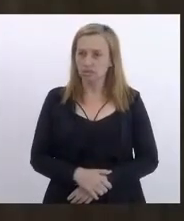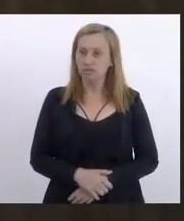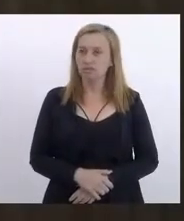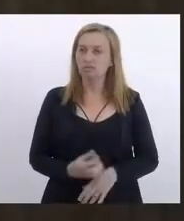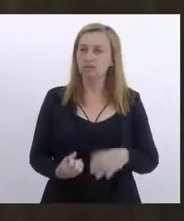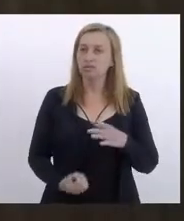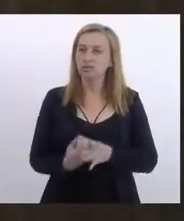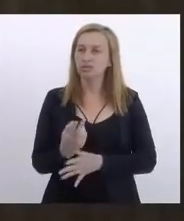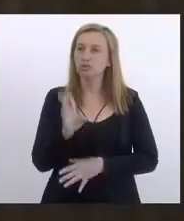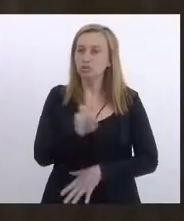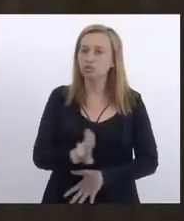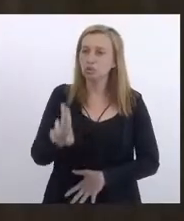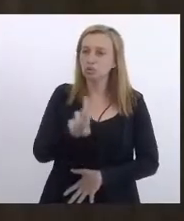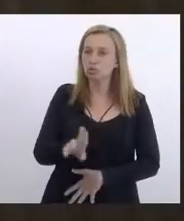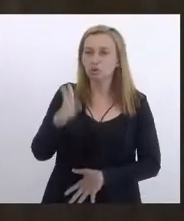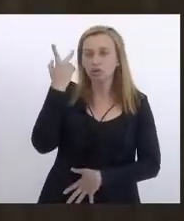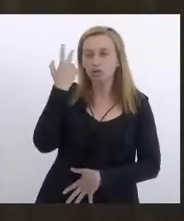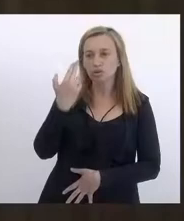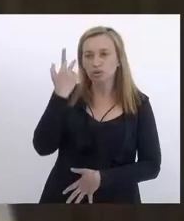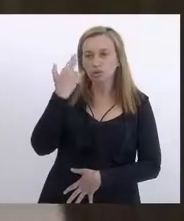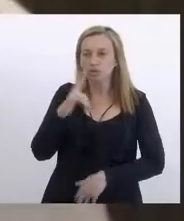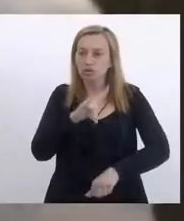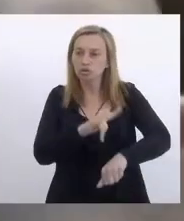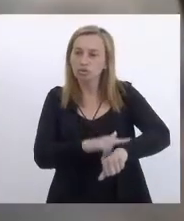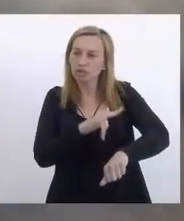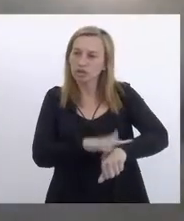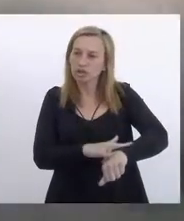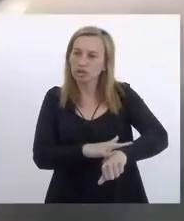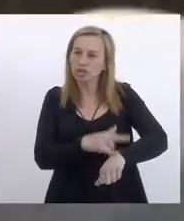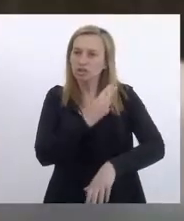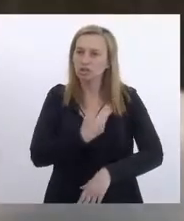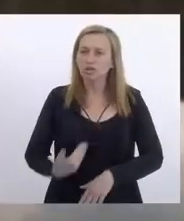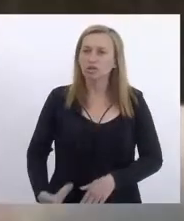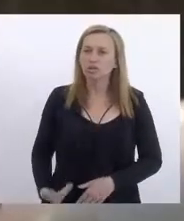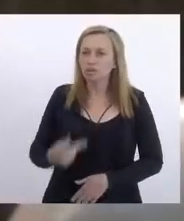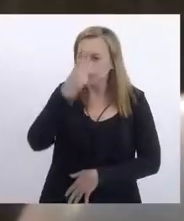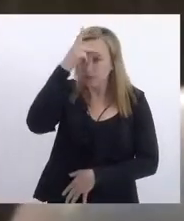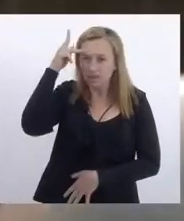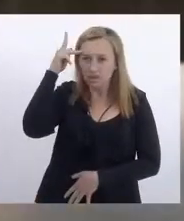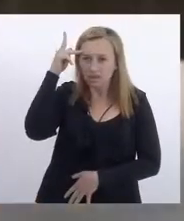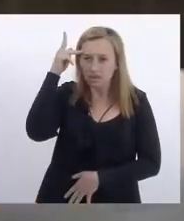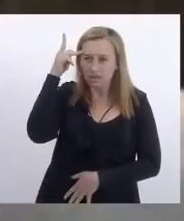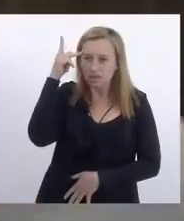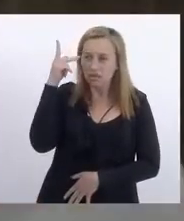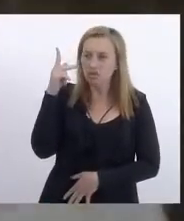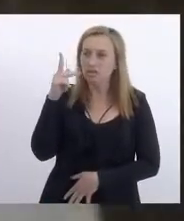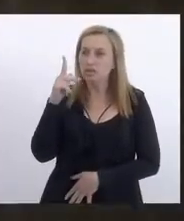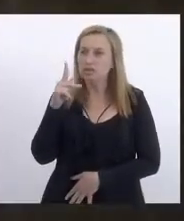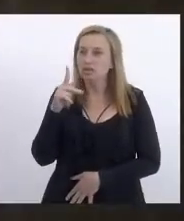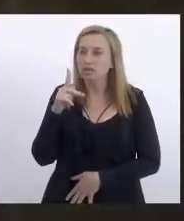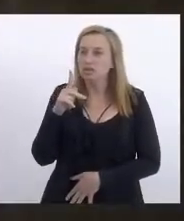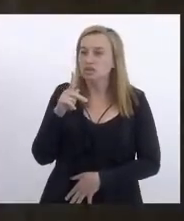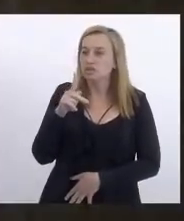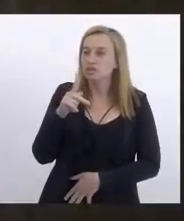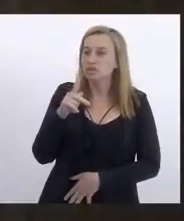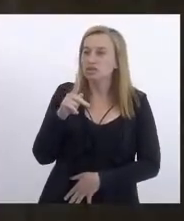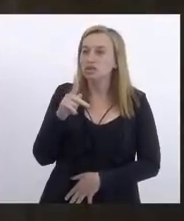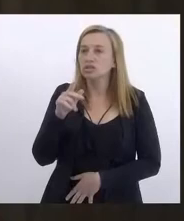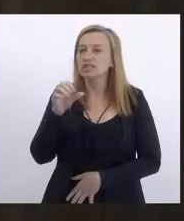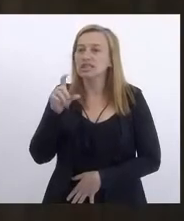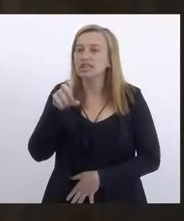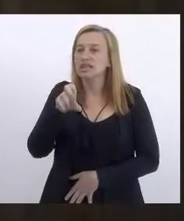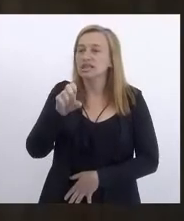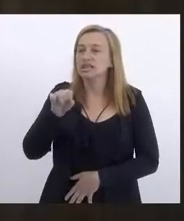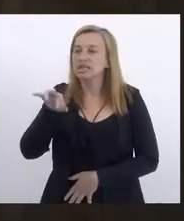o uso comum de banheiros públicos por pessoas de sexo diferente nos estabelecimentos